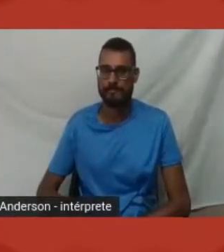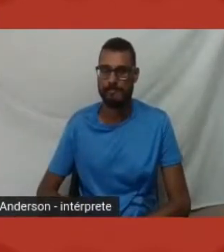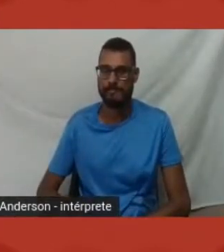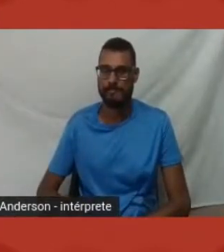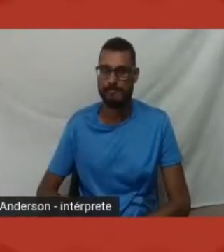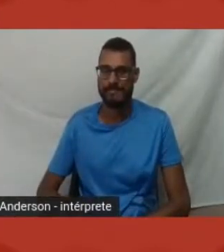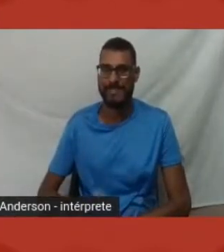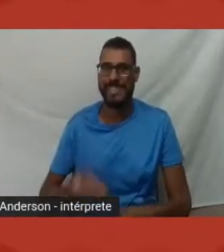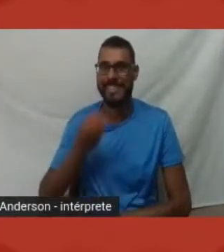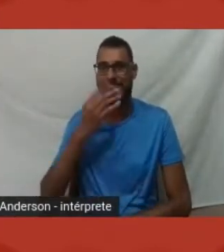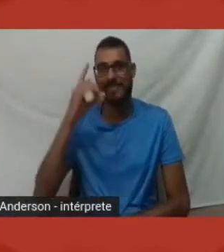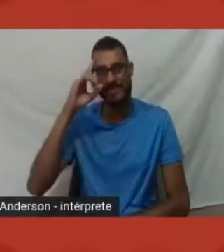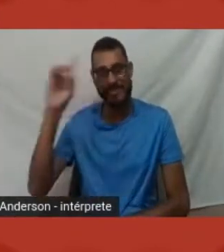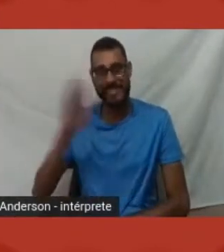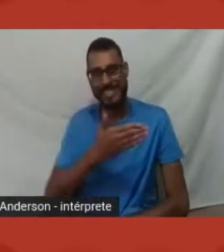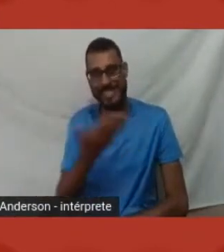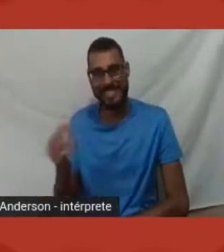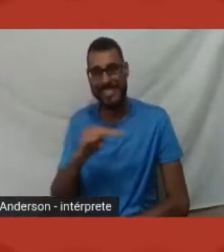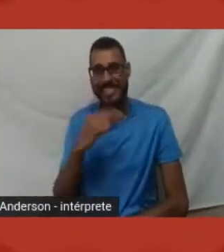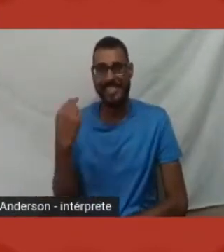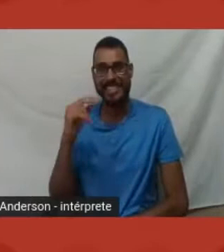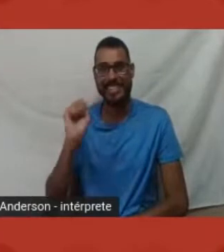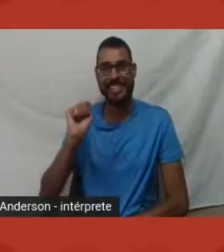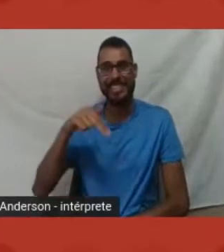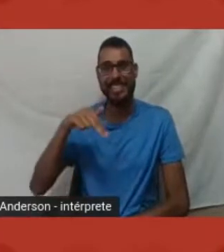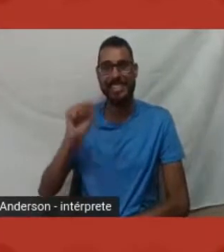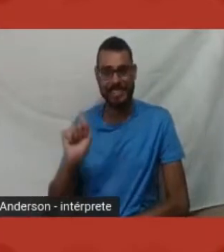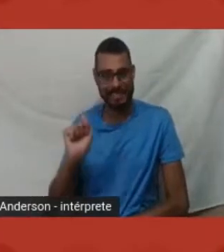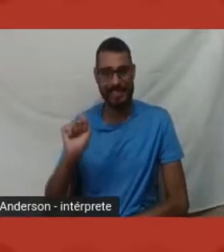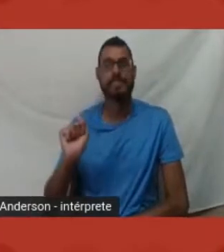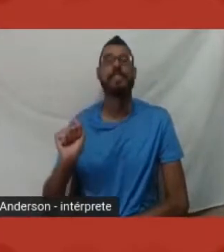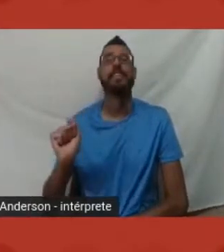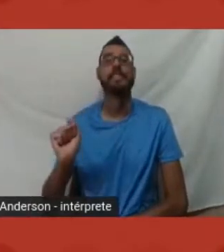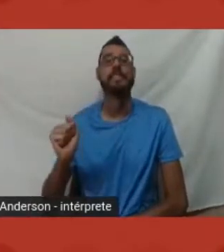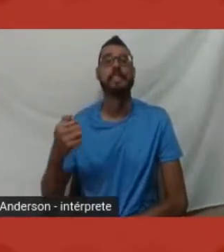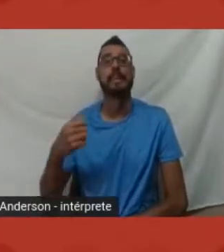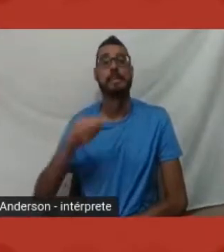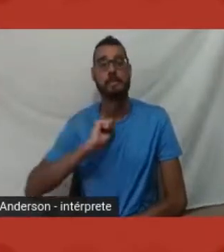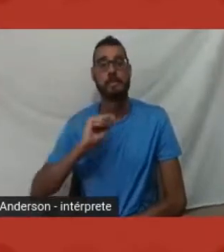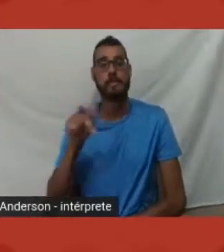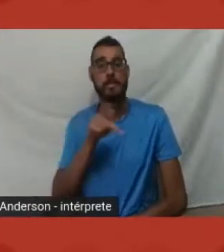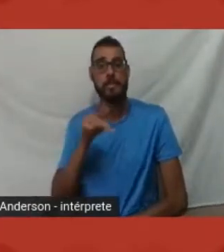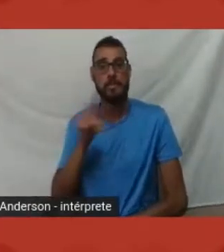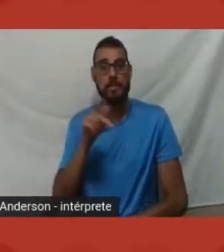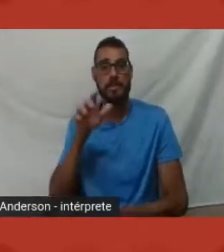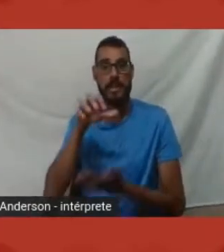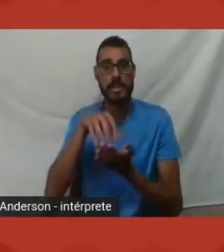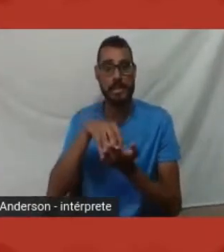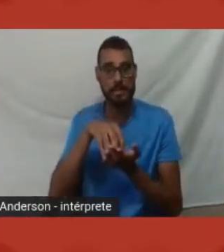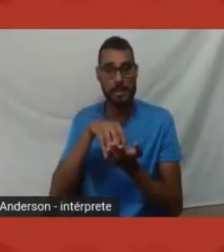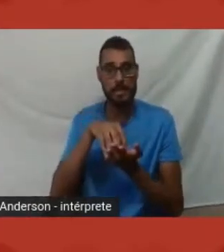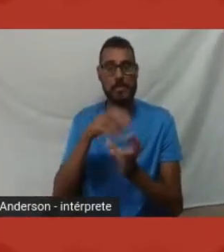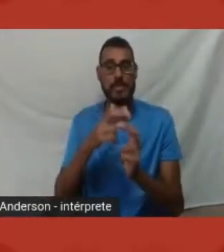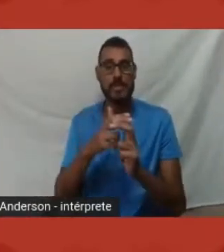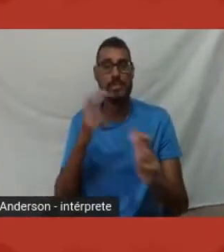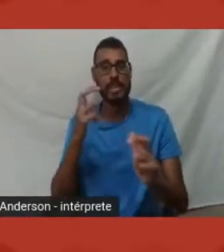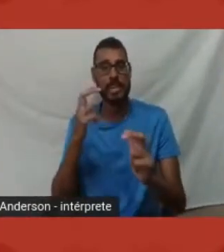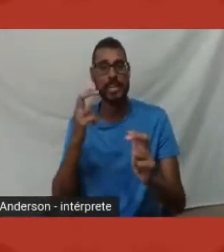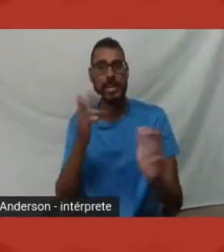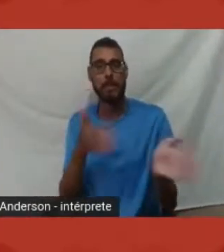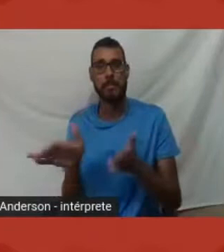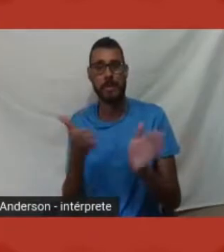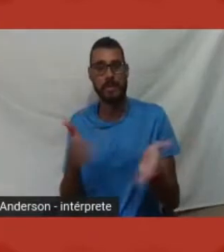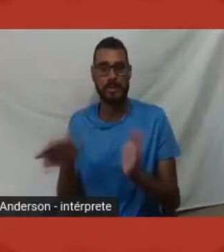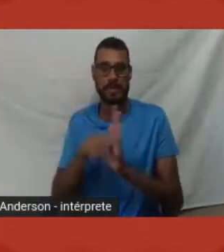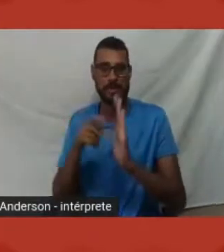Bom dia, eu sou Ana Turcomian e sou professora no Departamento de Engenharia de Produção aqui